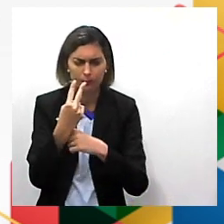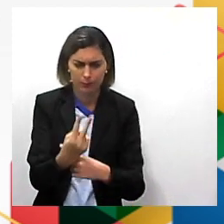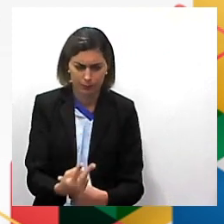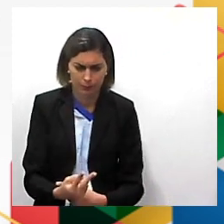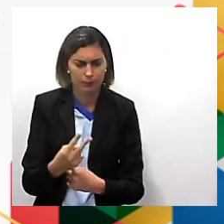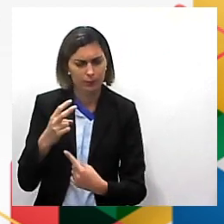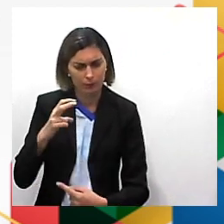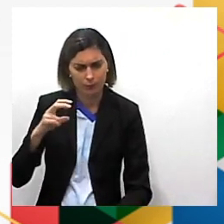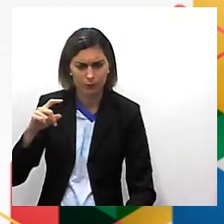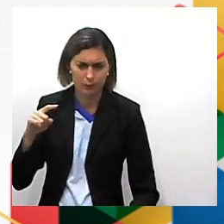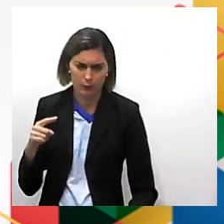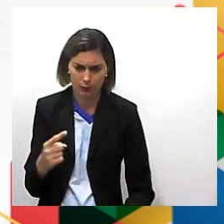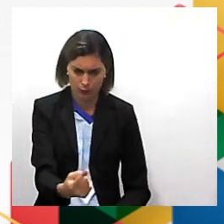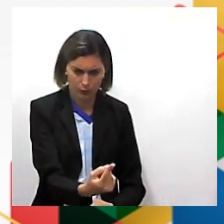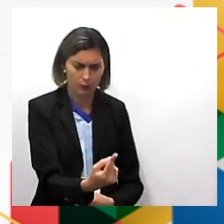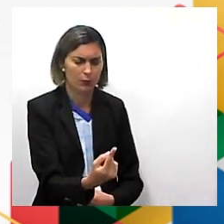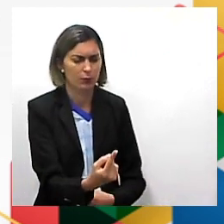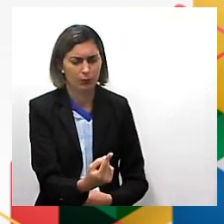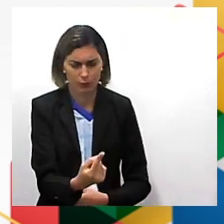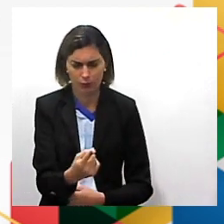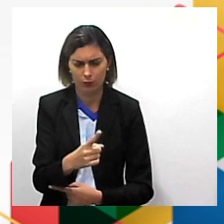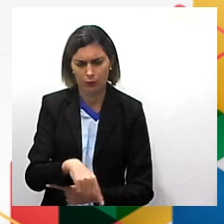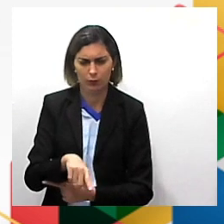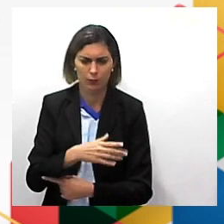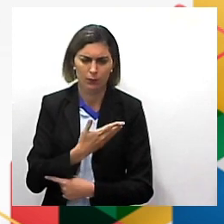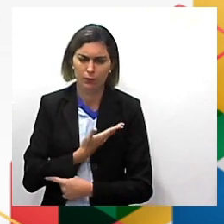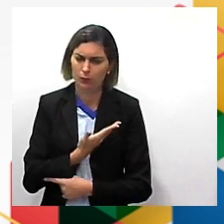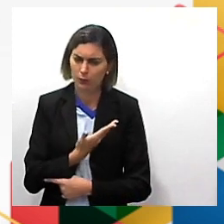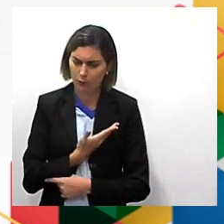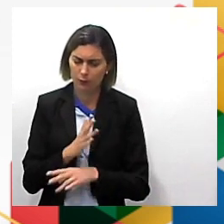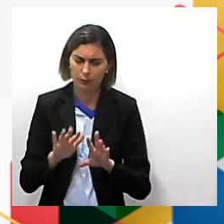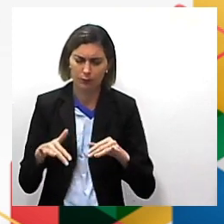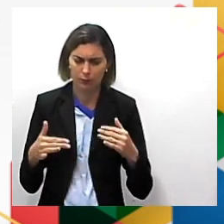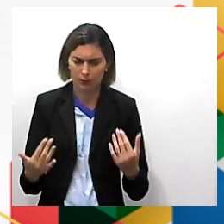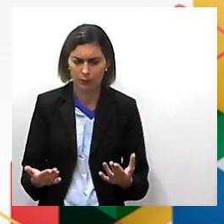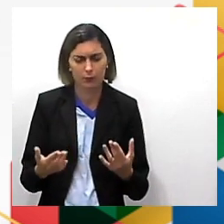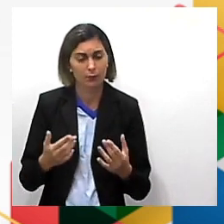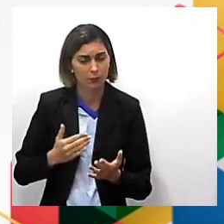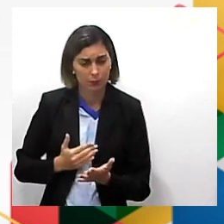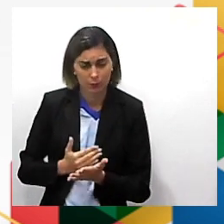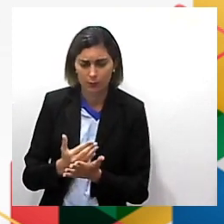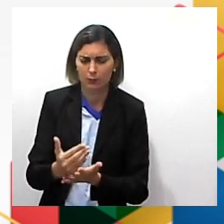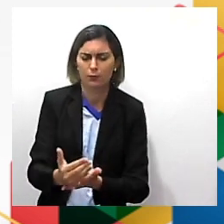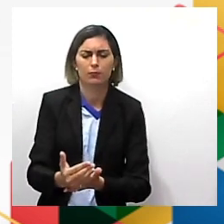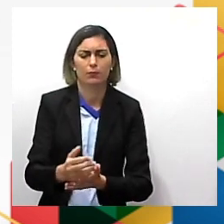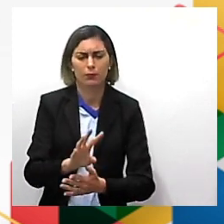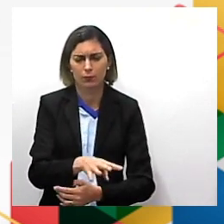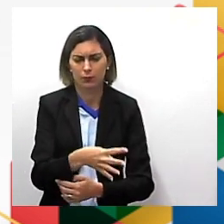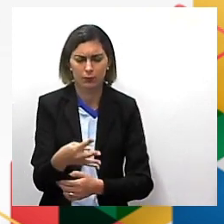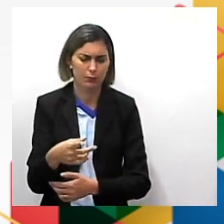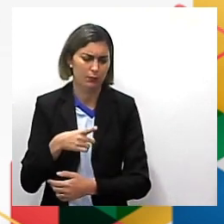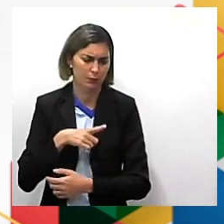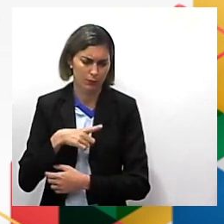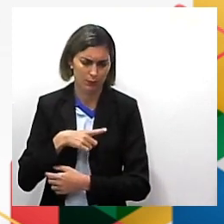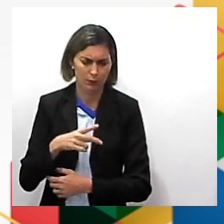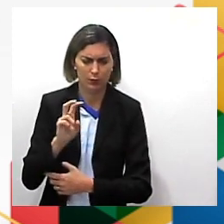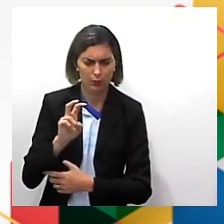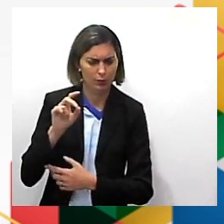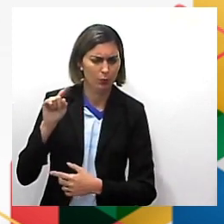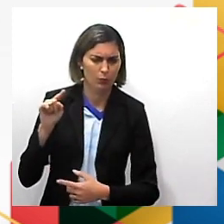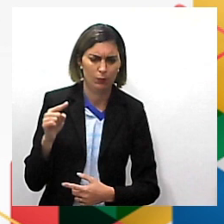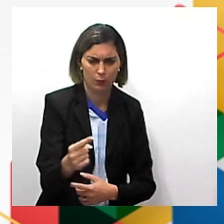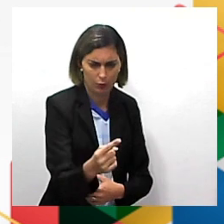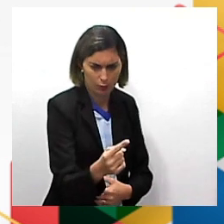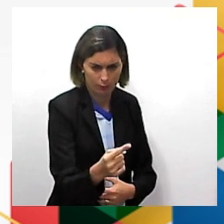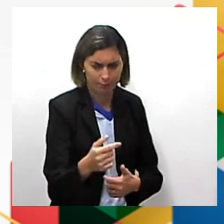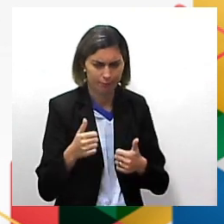emprestou R$5.000 a um amigo. Então, o pontapé inicial do gráfico tem que ser